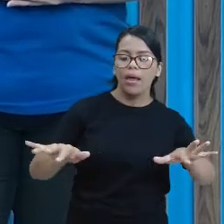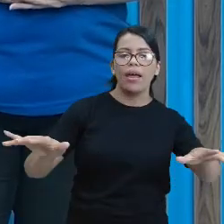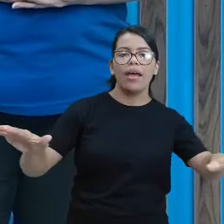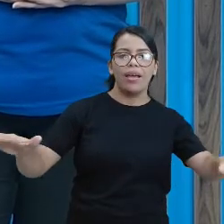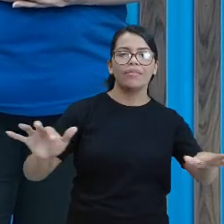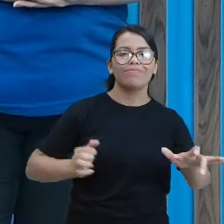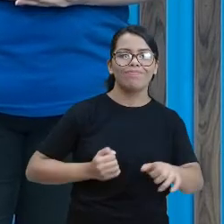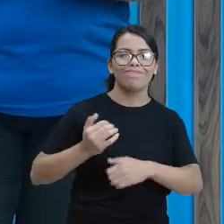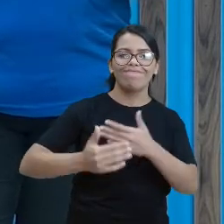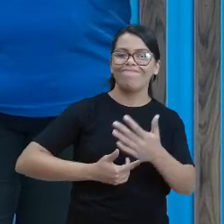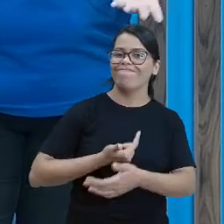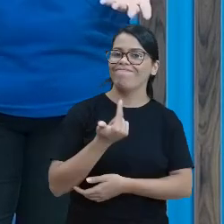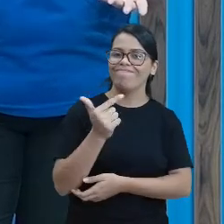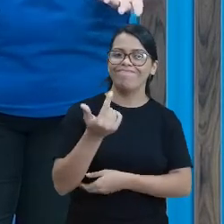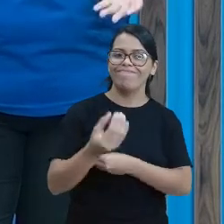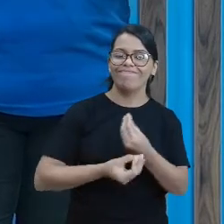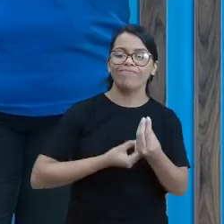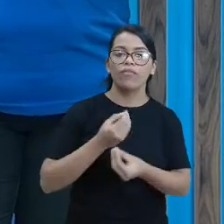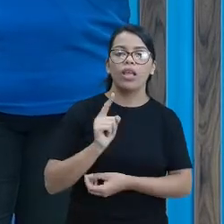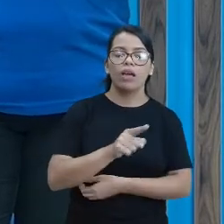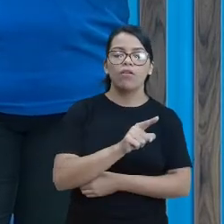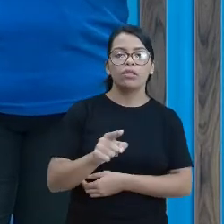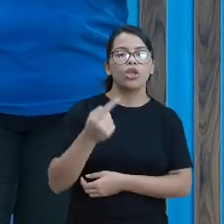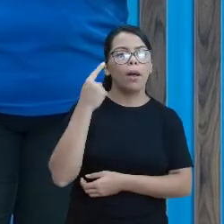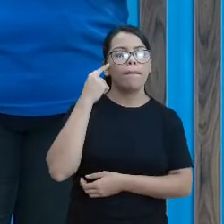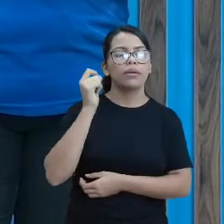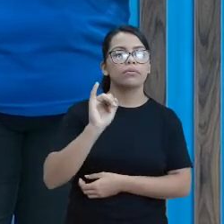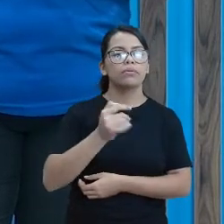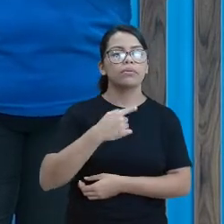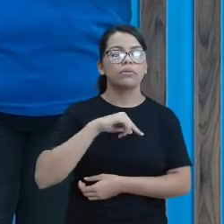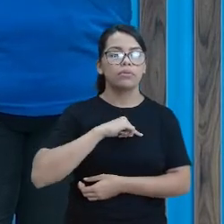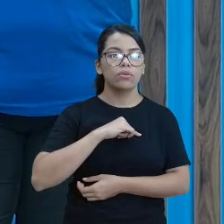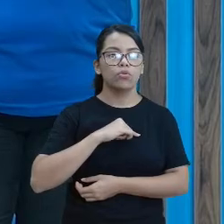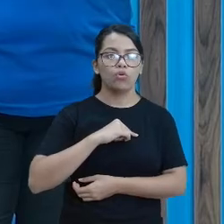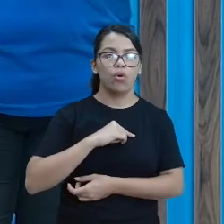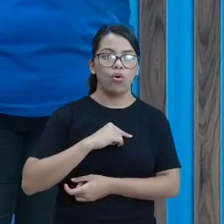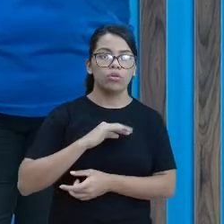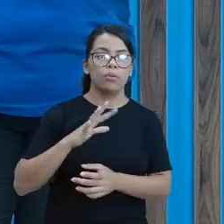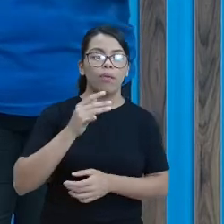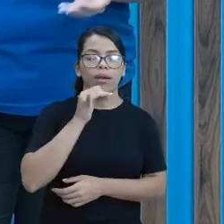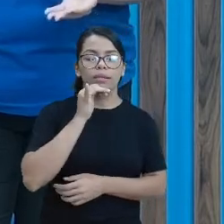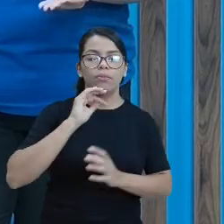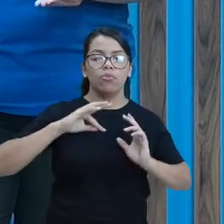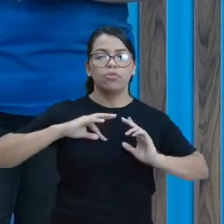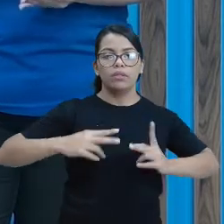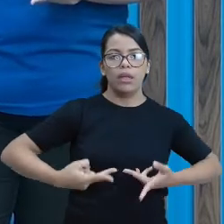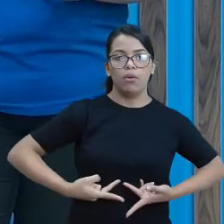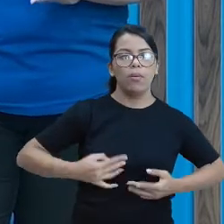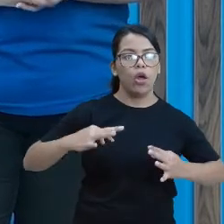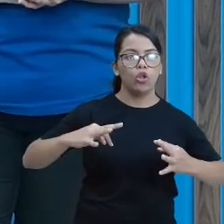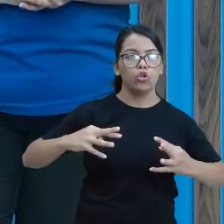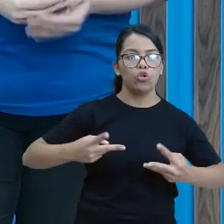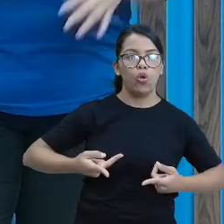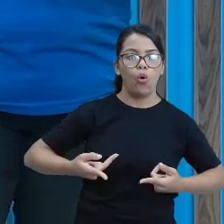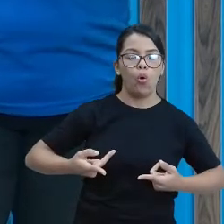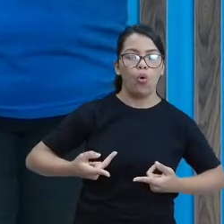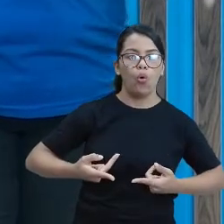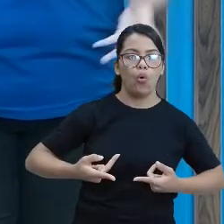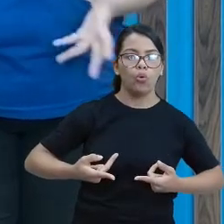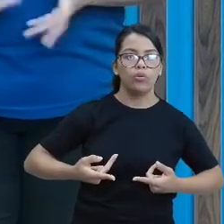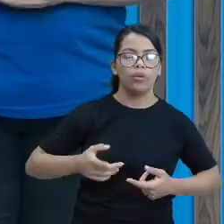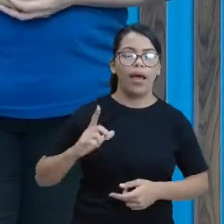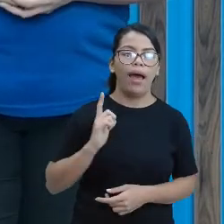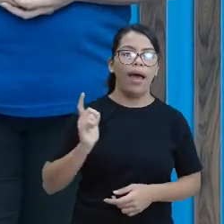tem como, tá? Já pensou se nossa espécie, né, os seres humanos, se fôssemos todos suscetíveis a